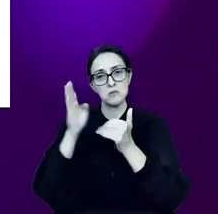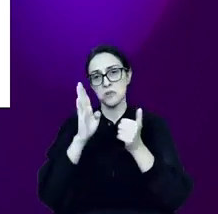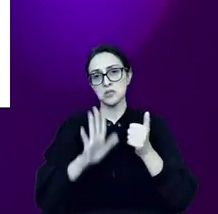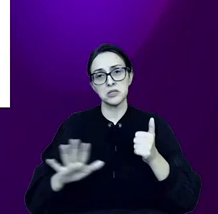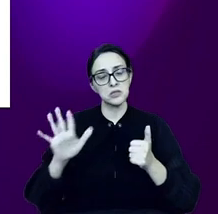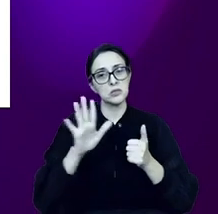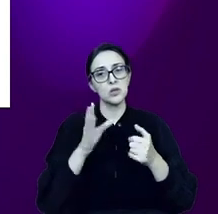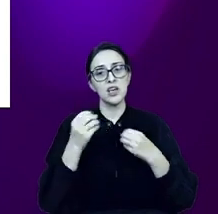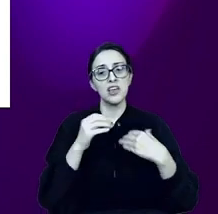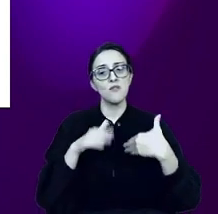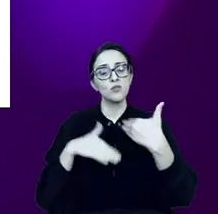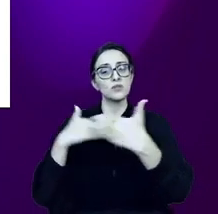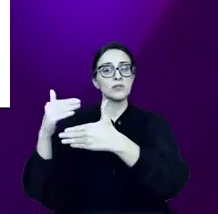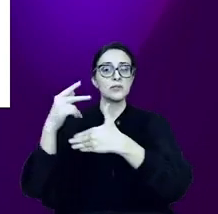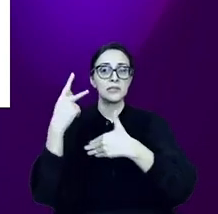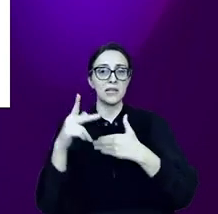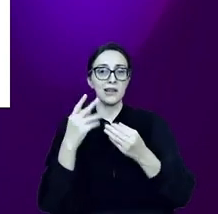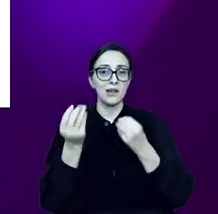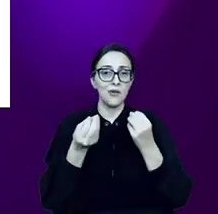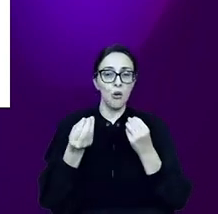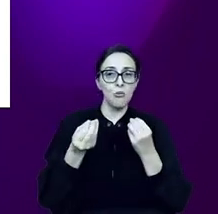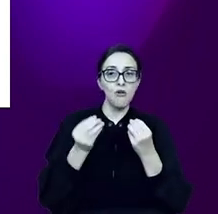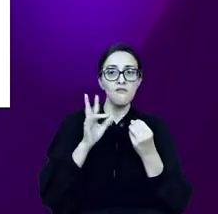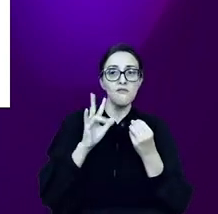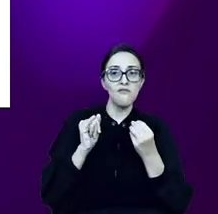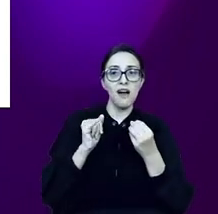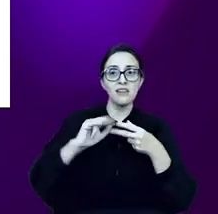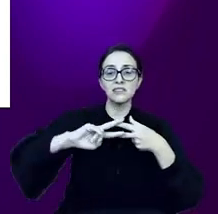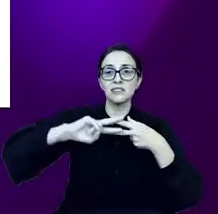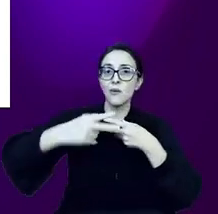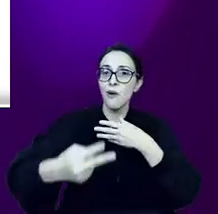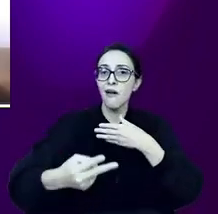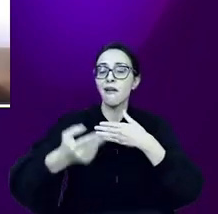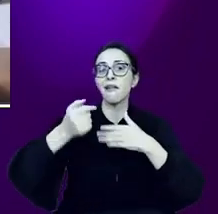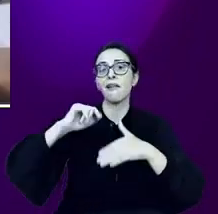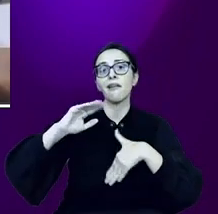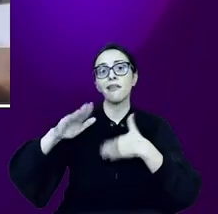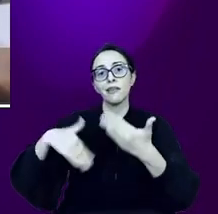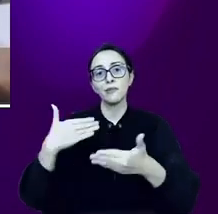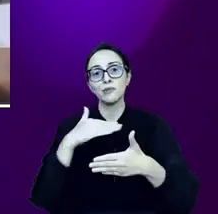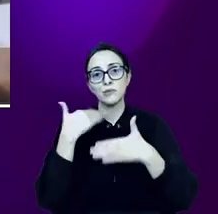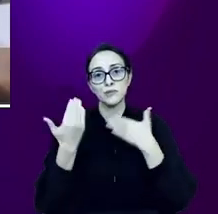qual que é a evolução dele em termos de risco de sequela neurológica e de mortalidade.